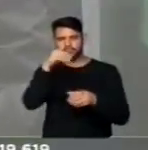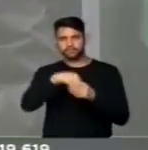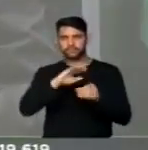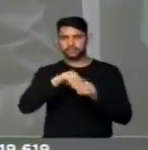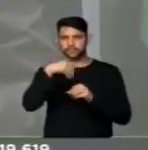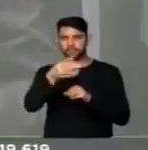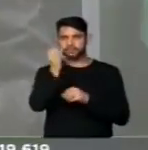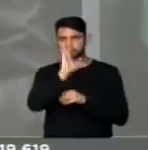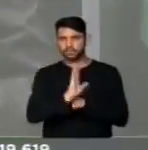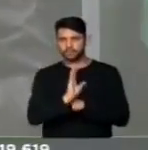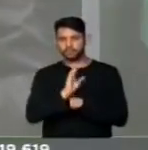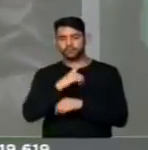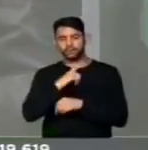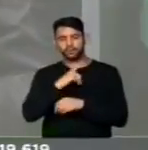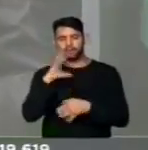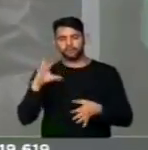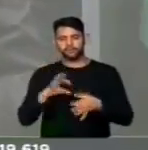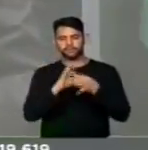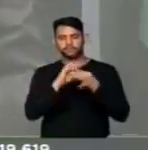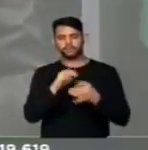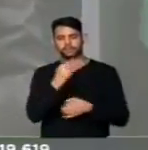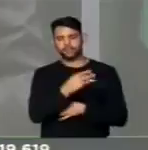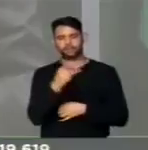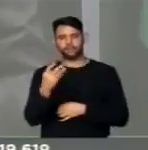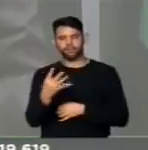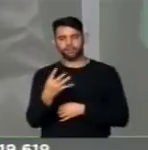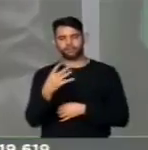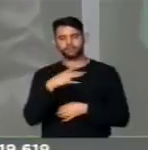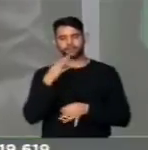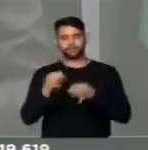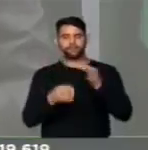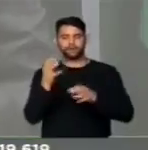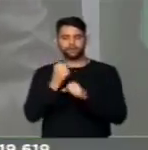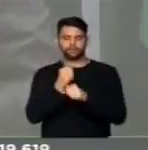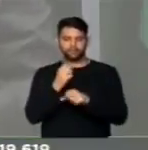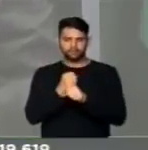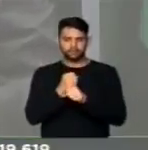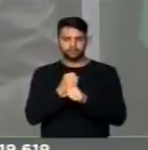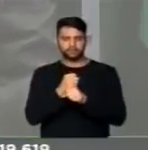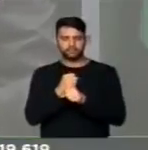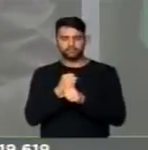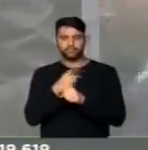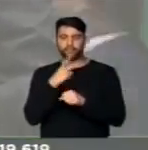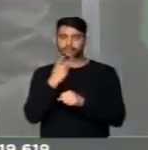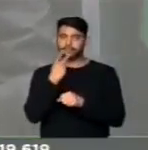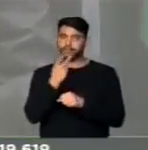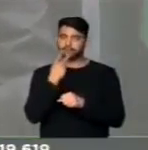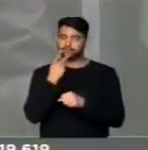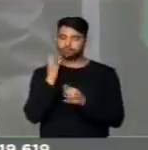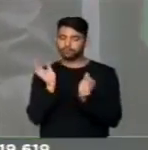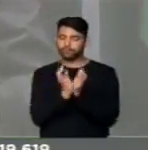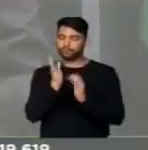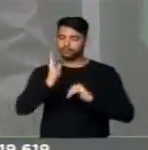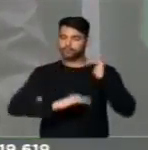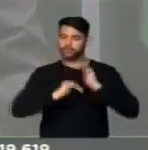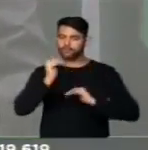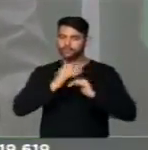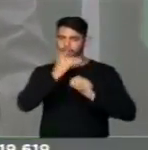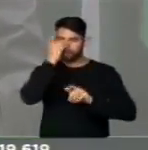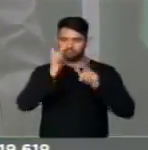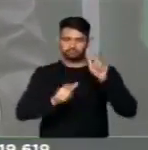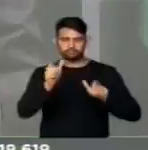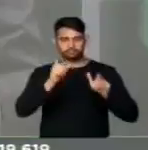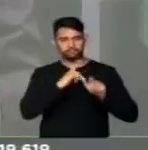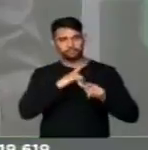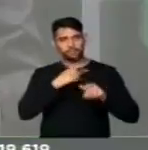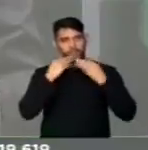do Brasil, que integram os 34 tribunais de contas. Trata-se de uma classe profissional que